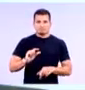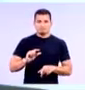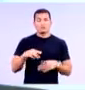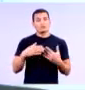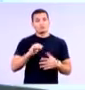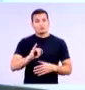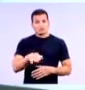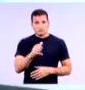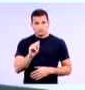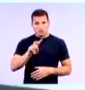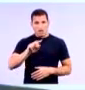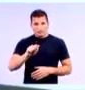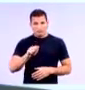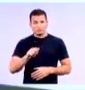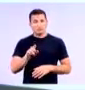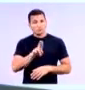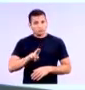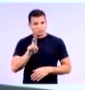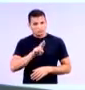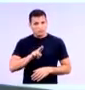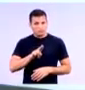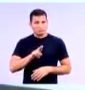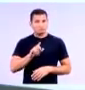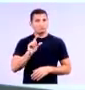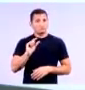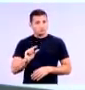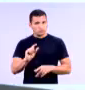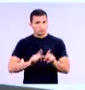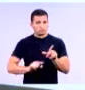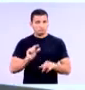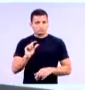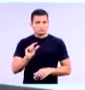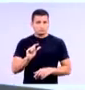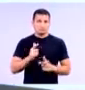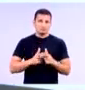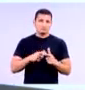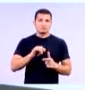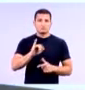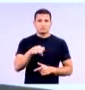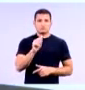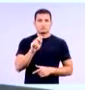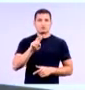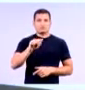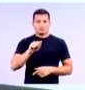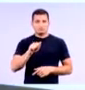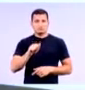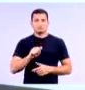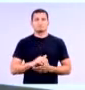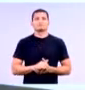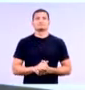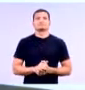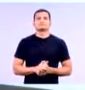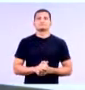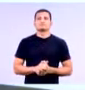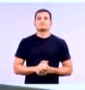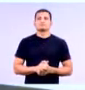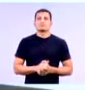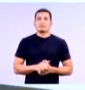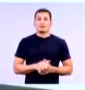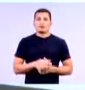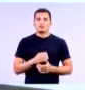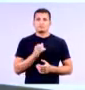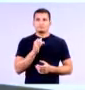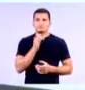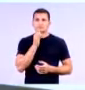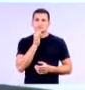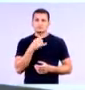vamos utilizar minúsculo, tá? Um padrãozinho. Por ser Java, atributos e métodos vão utilizar minúsculo. Agora, se eu, sem